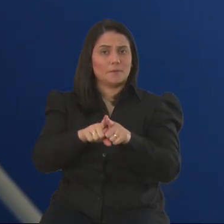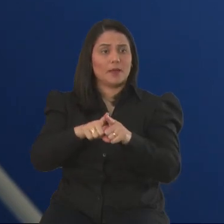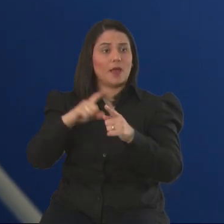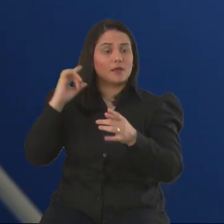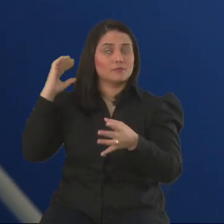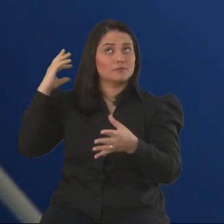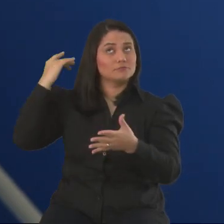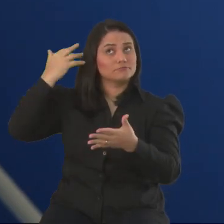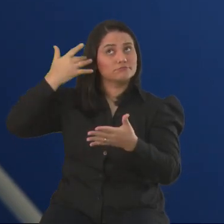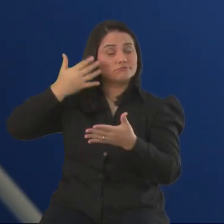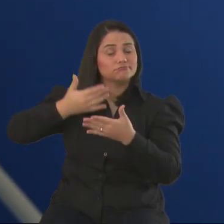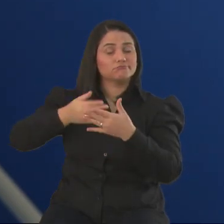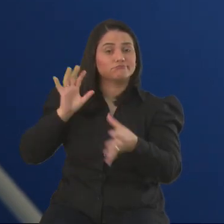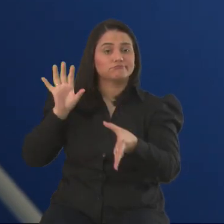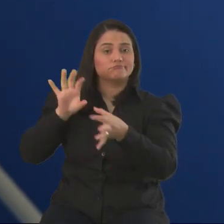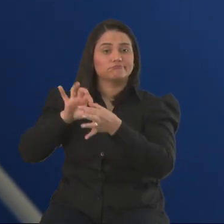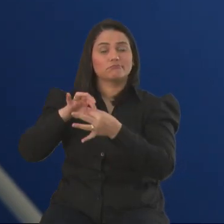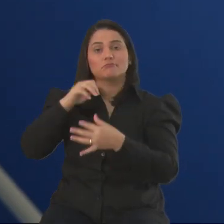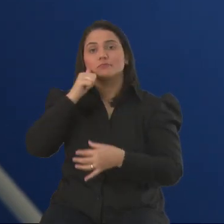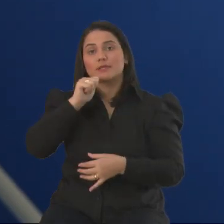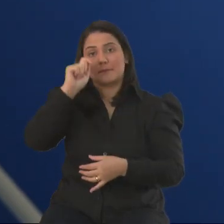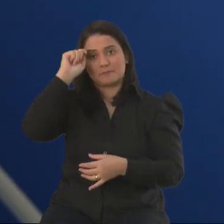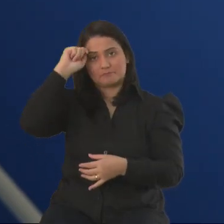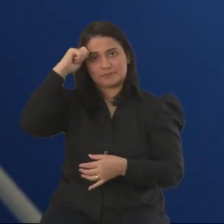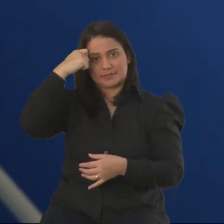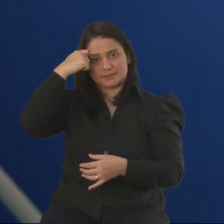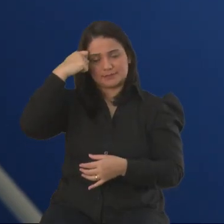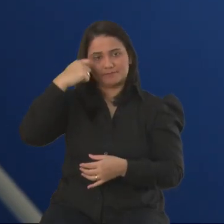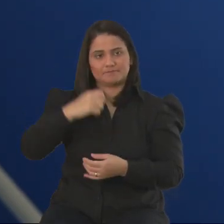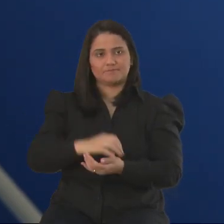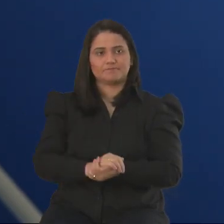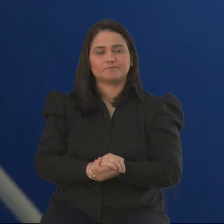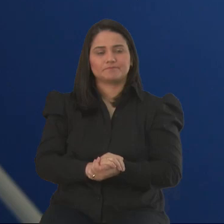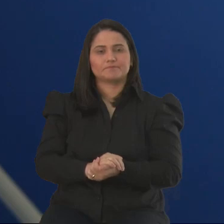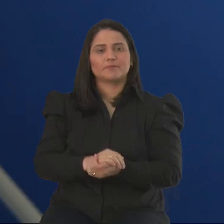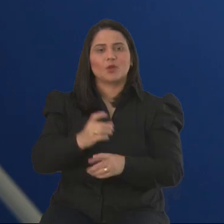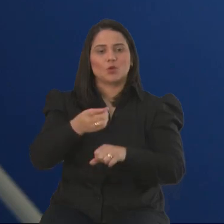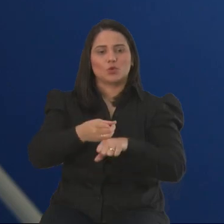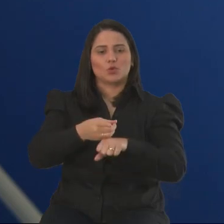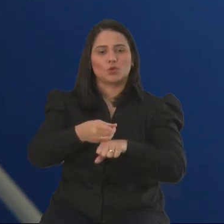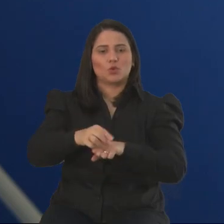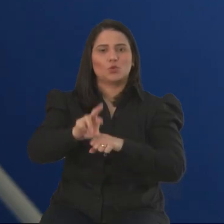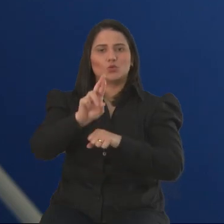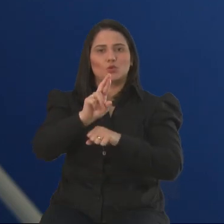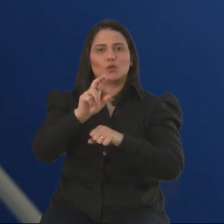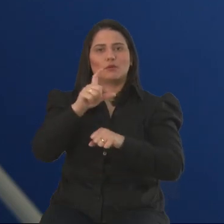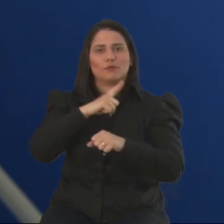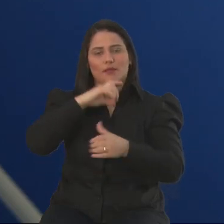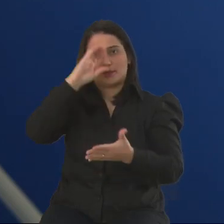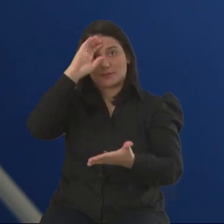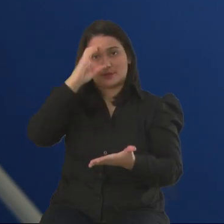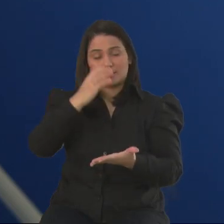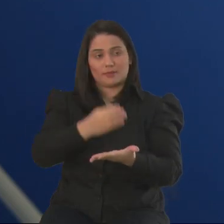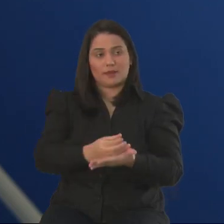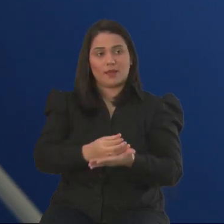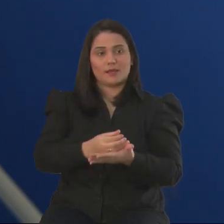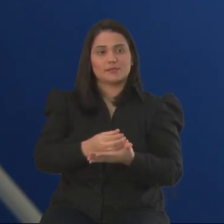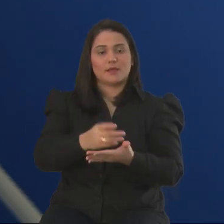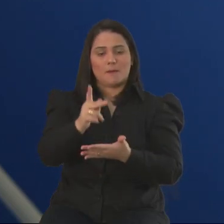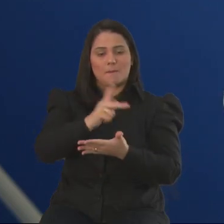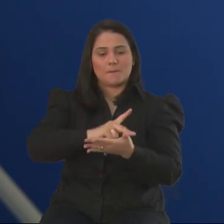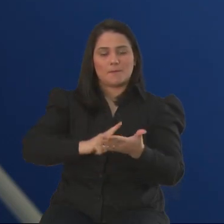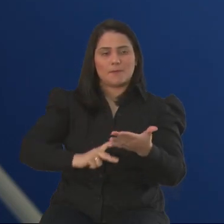afro-brasilidade. Ela é doutora pela Universidade Federal Fluminense com a tese Poemas Malungos, Cânticos